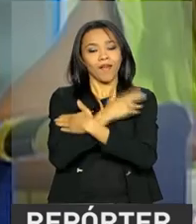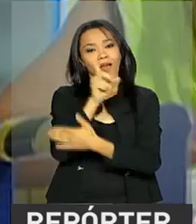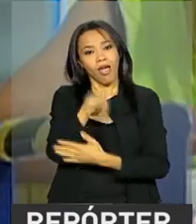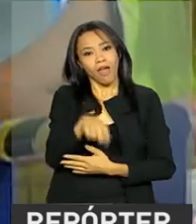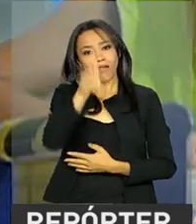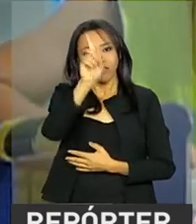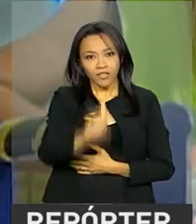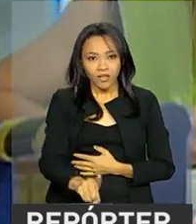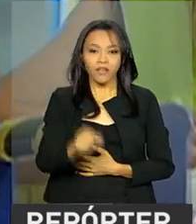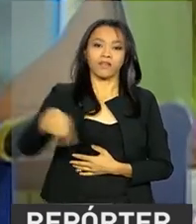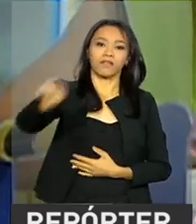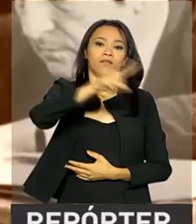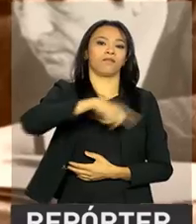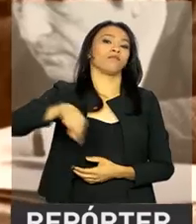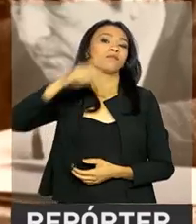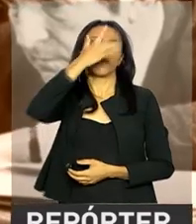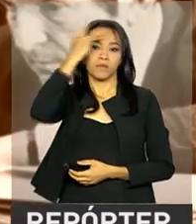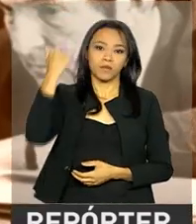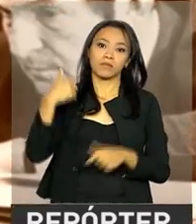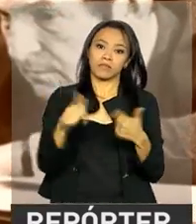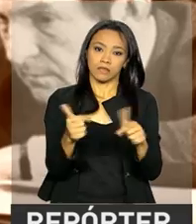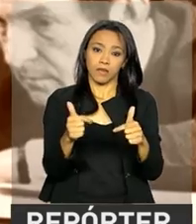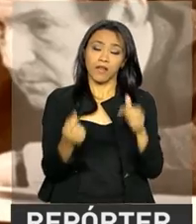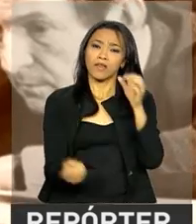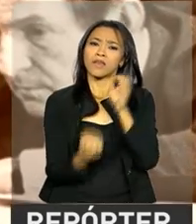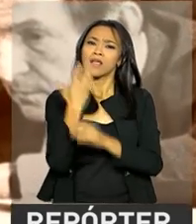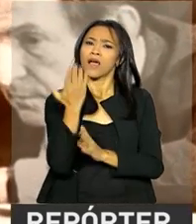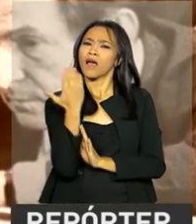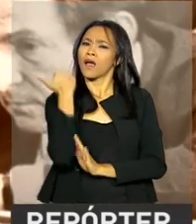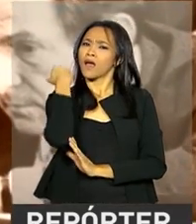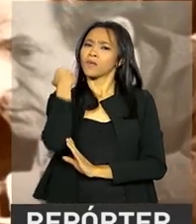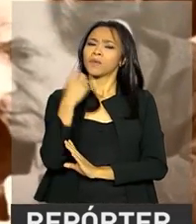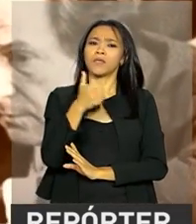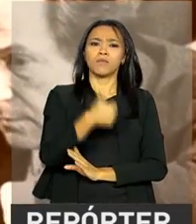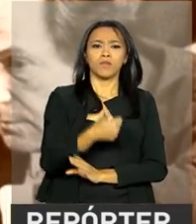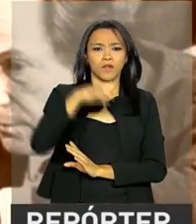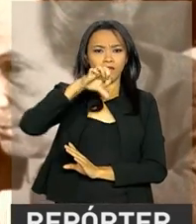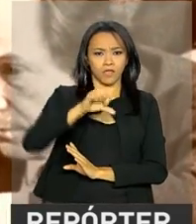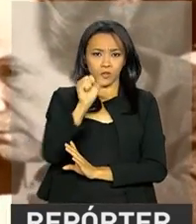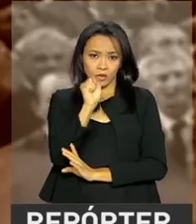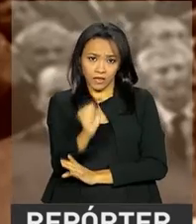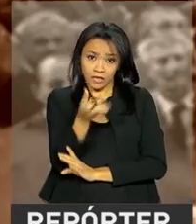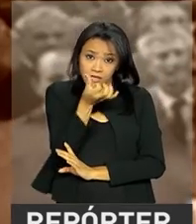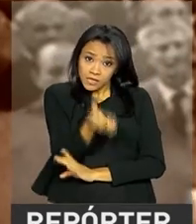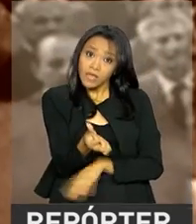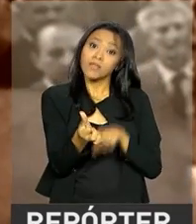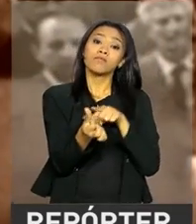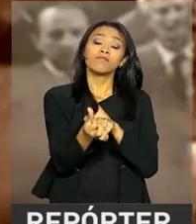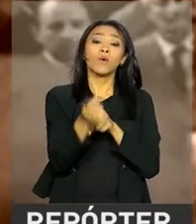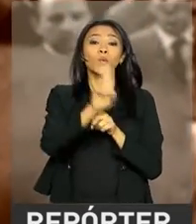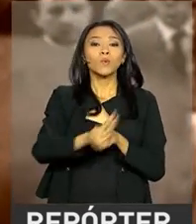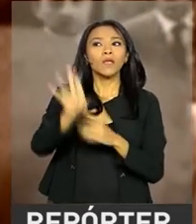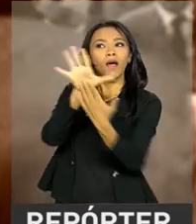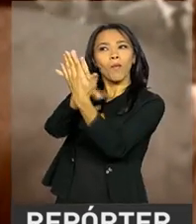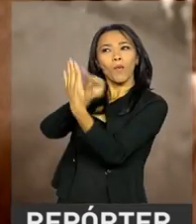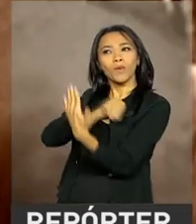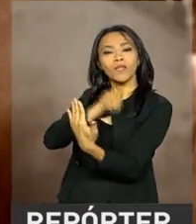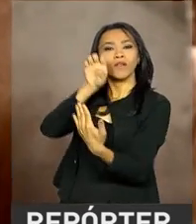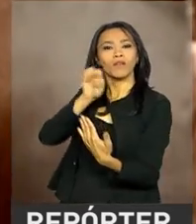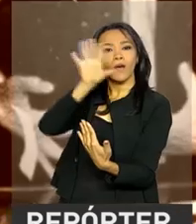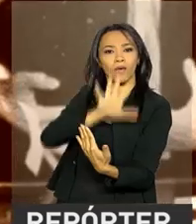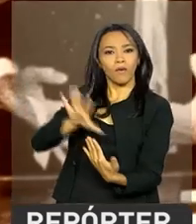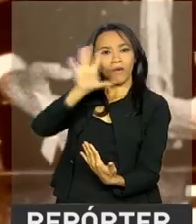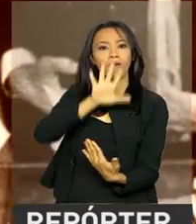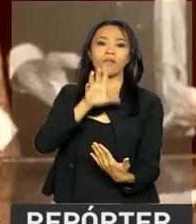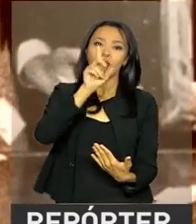direitos do trabalhador brasileiro. Ele foi criado em 1986, inspirado no modelo europeu, e